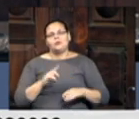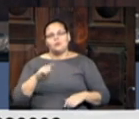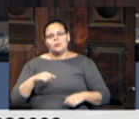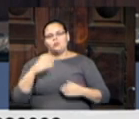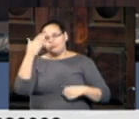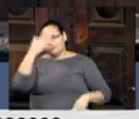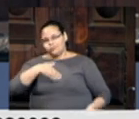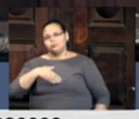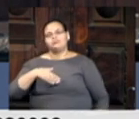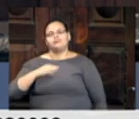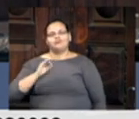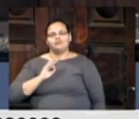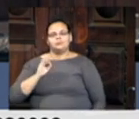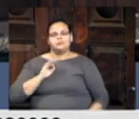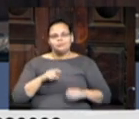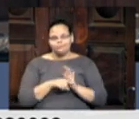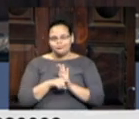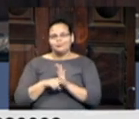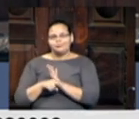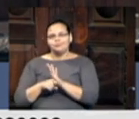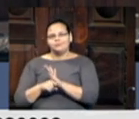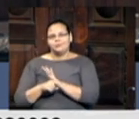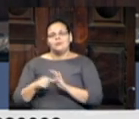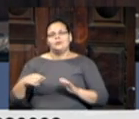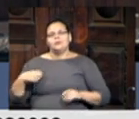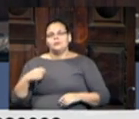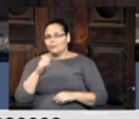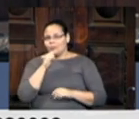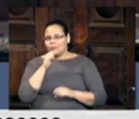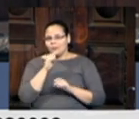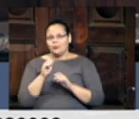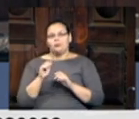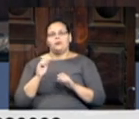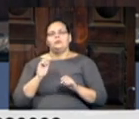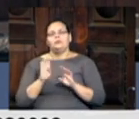pericial constatando a devida invasão, sem arrombamento.